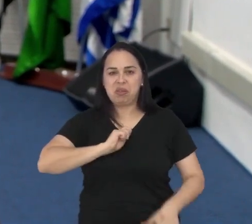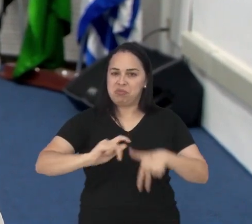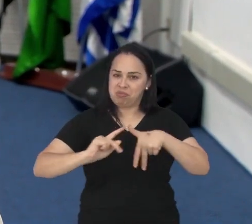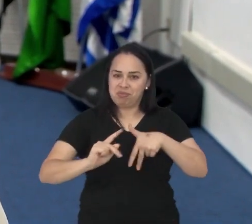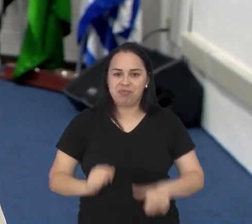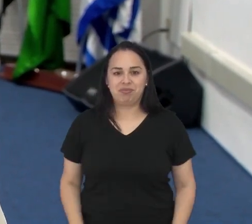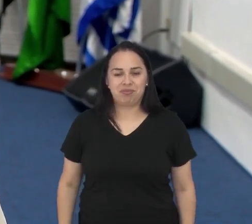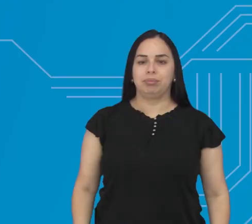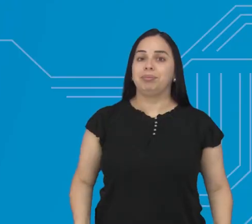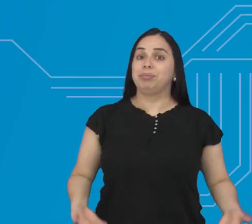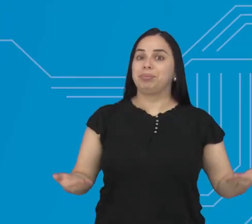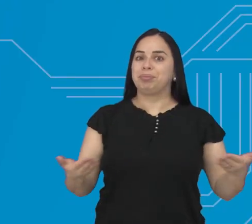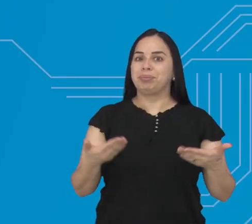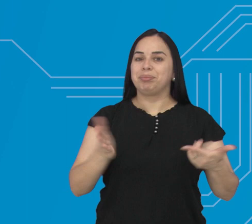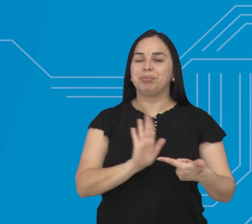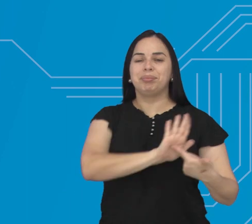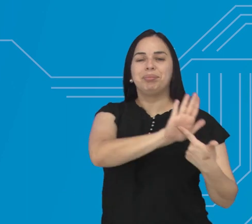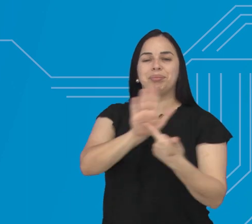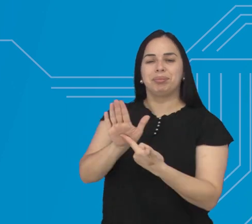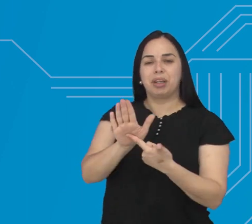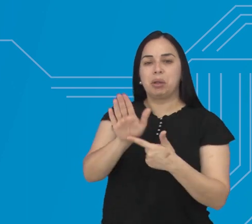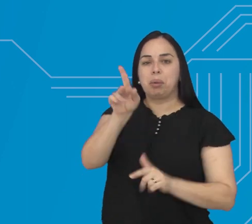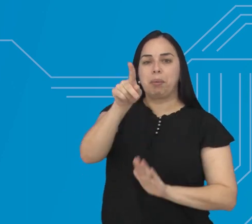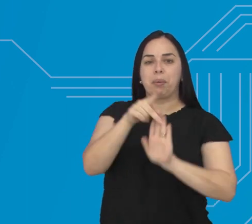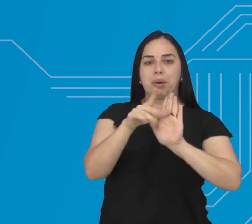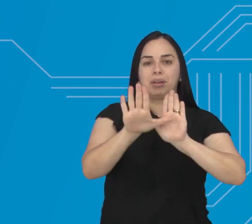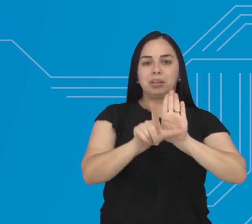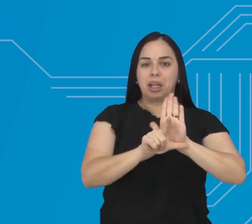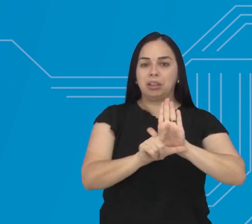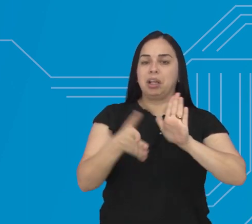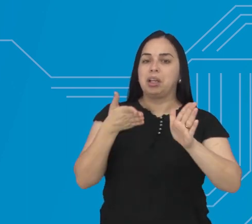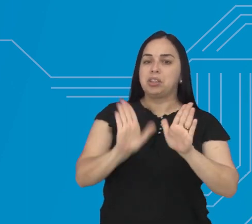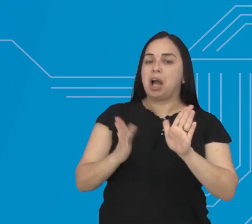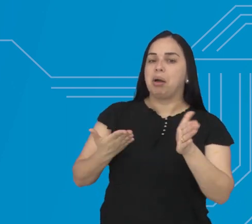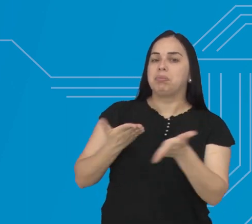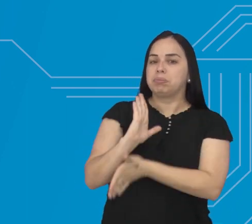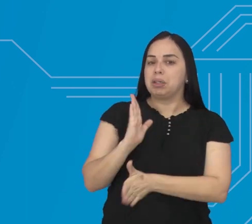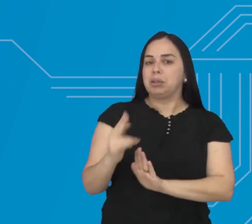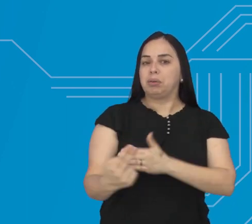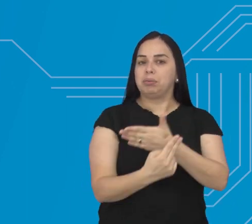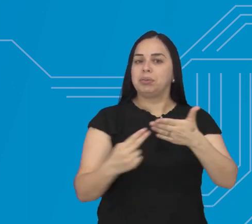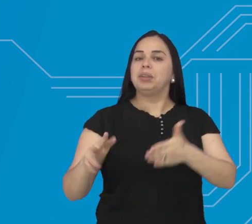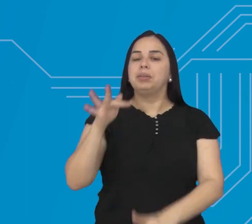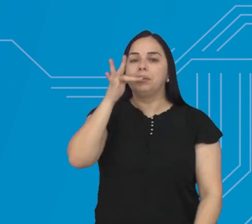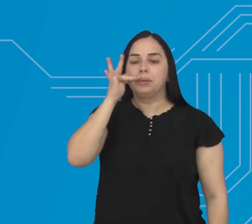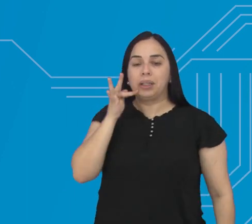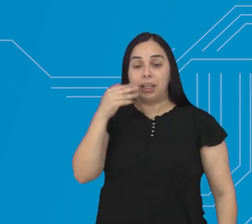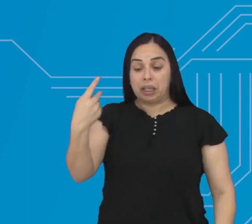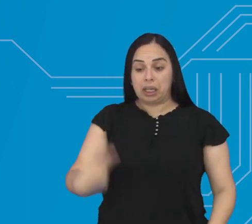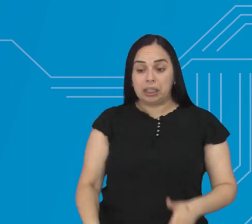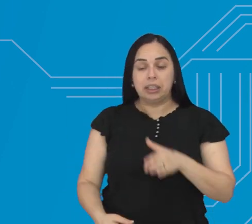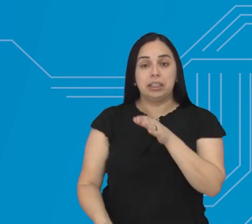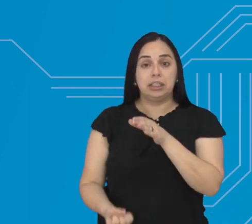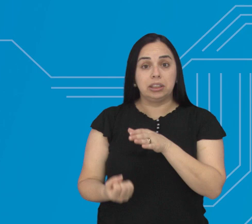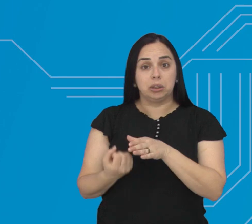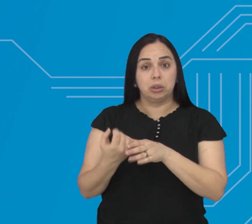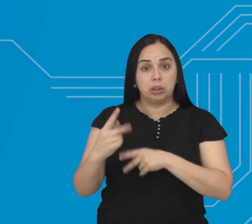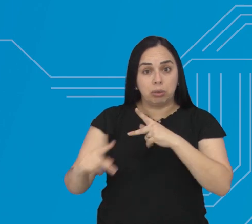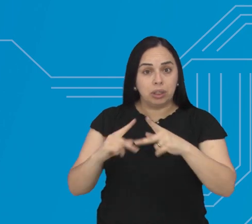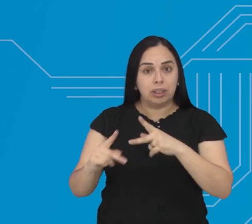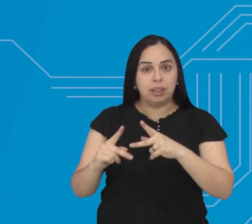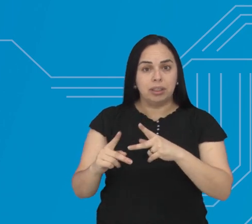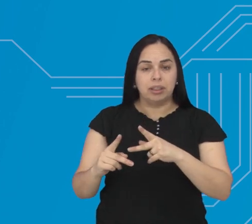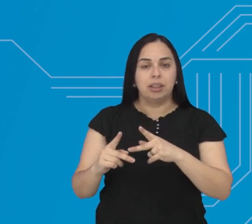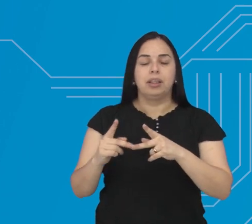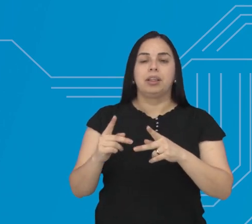joseense honorária. Agora a gente vai mostrar para você um projeto aprovado do vereador Fabião Zagueiro, que cria em São José um